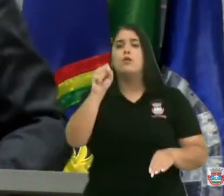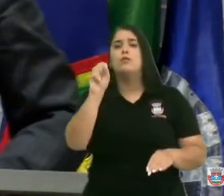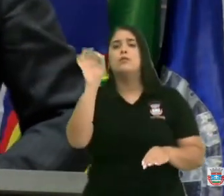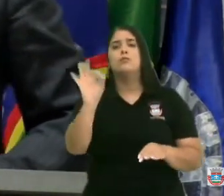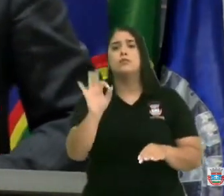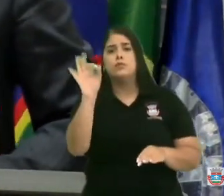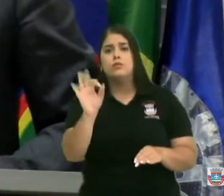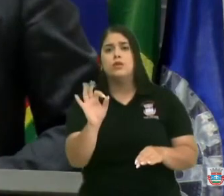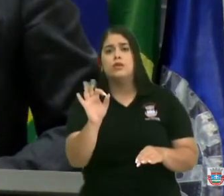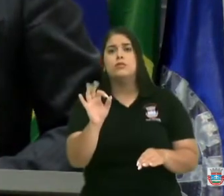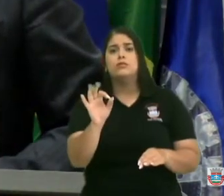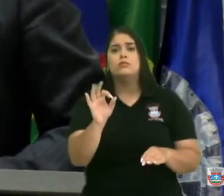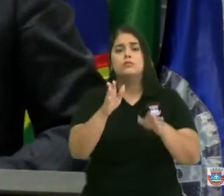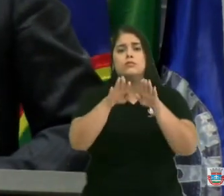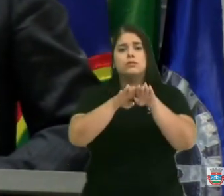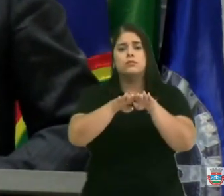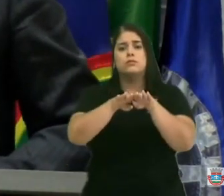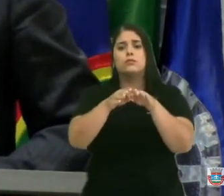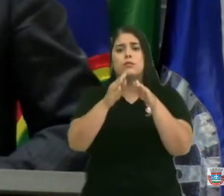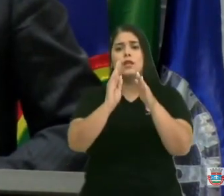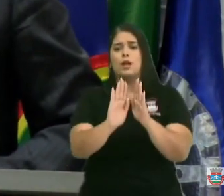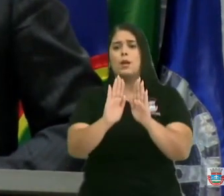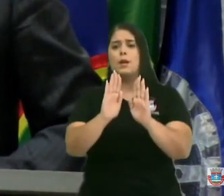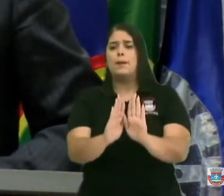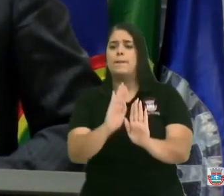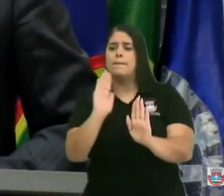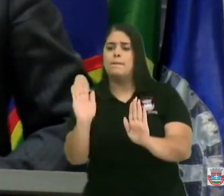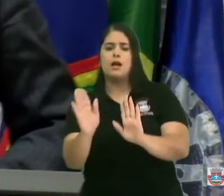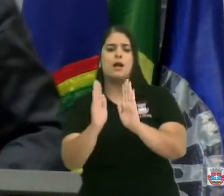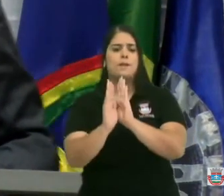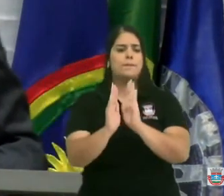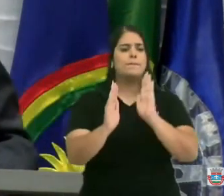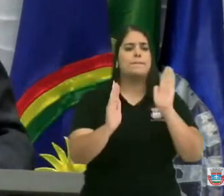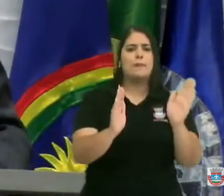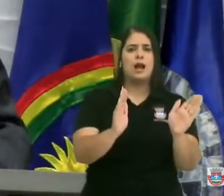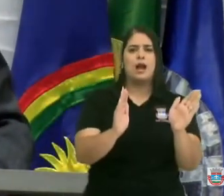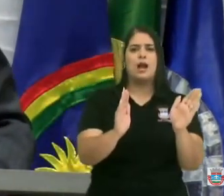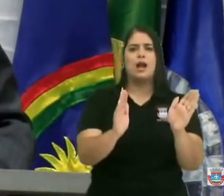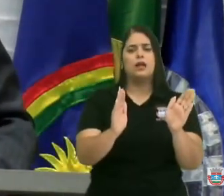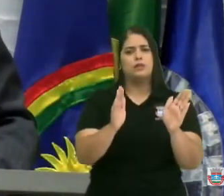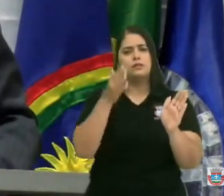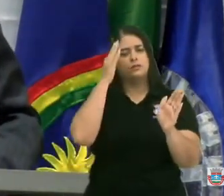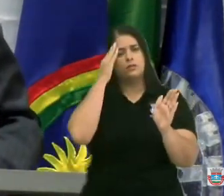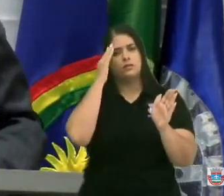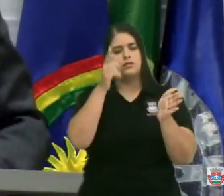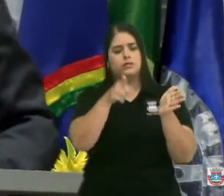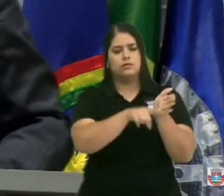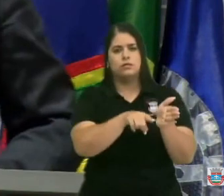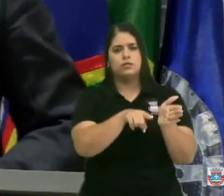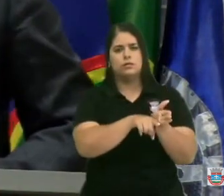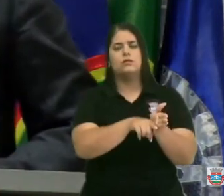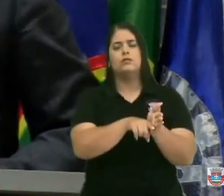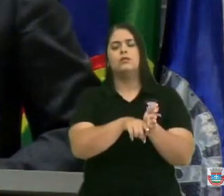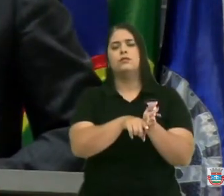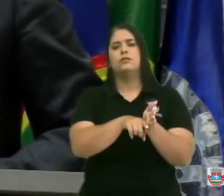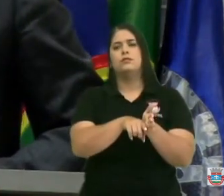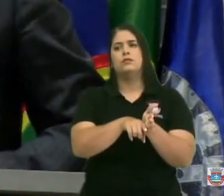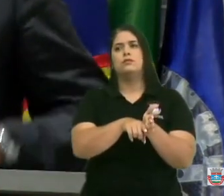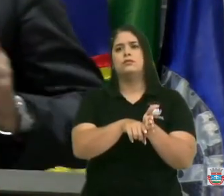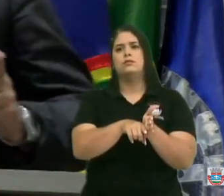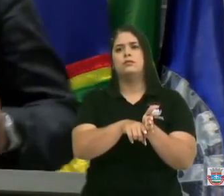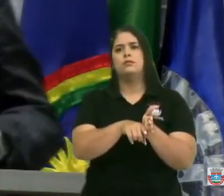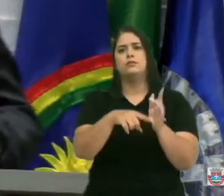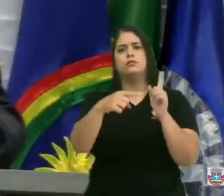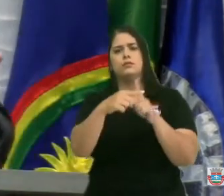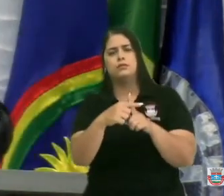8%, divide 4% para os efetivos, 4% para os contratados. Porque